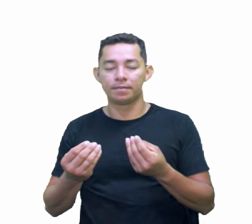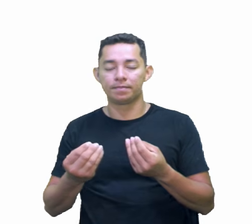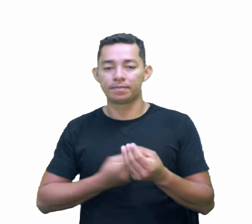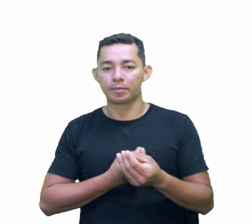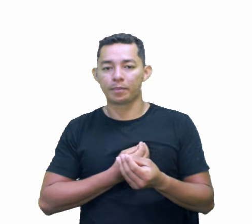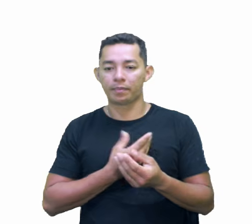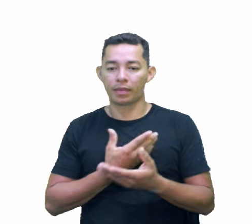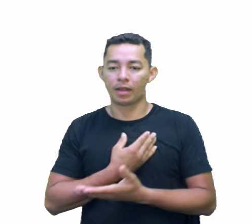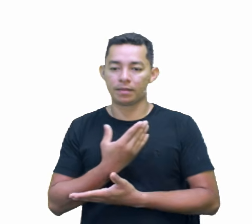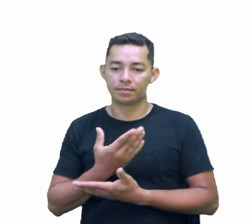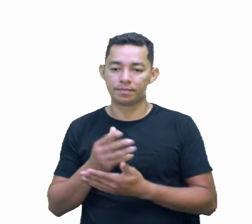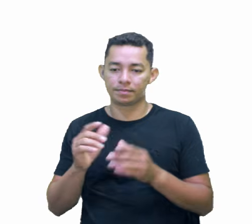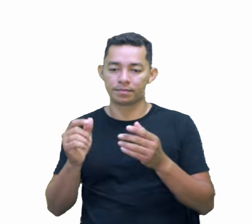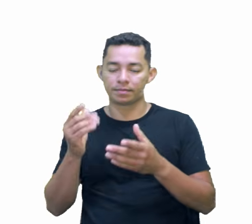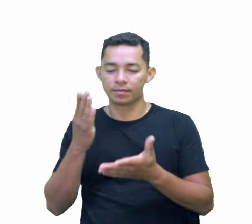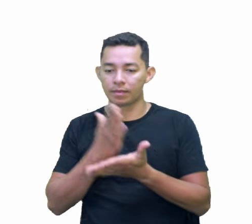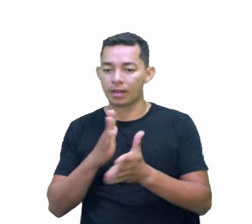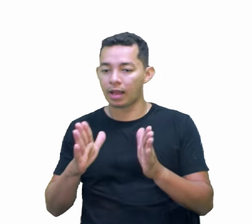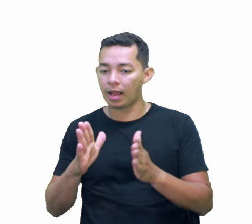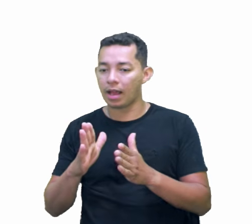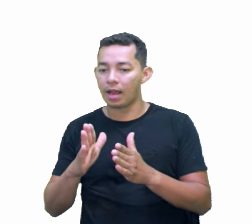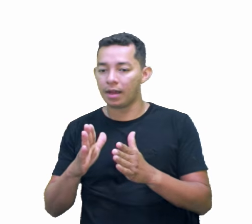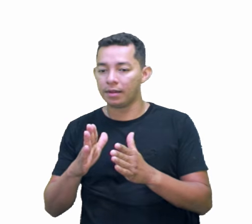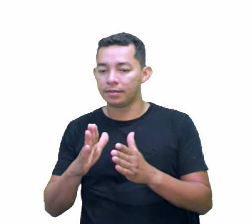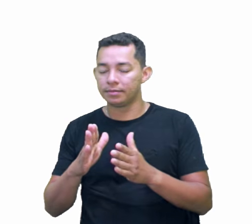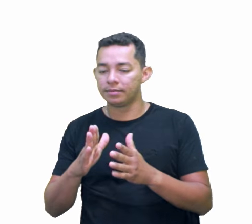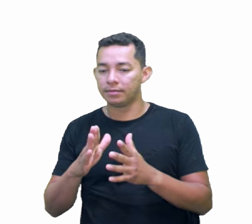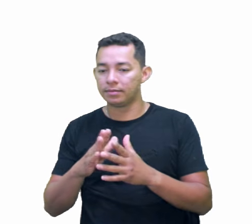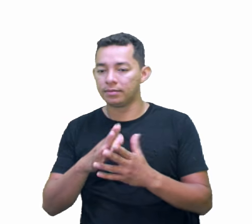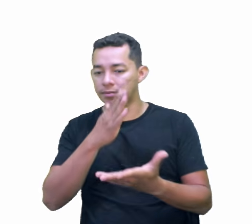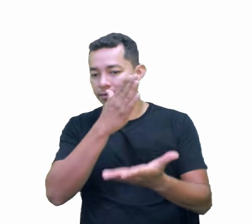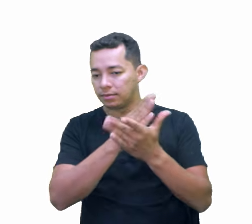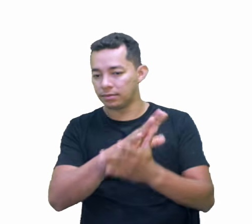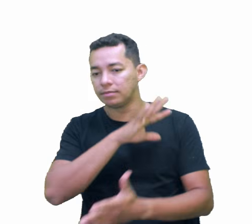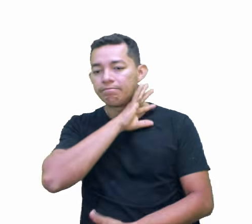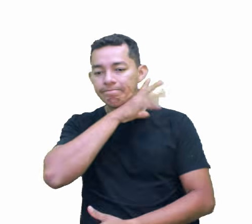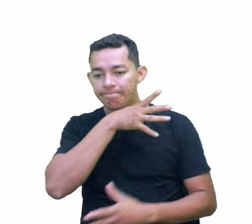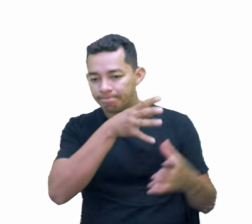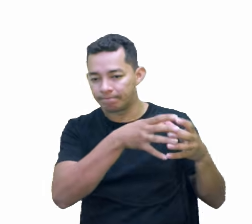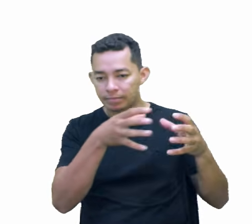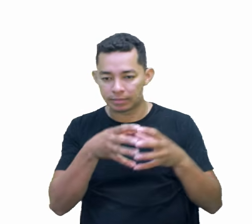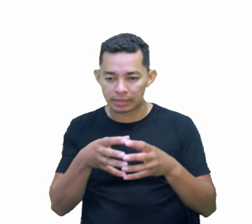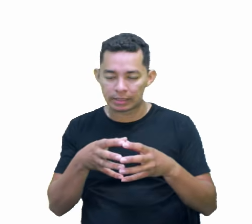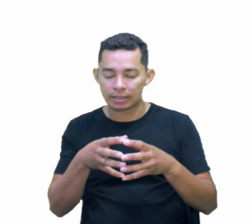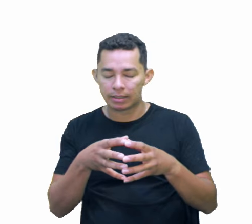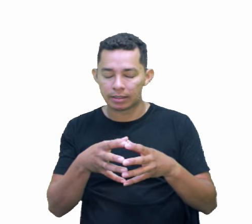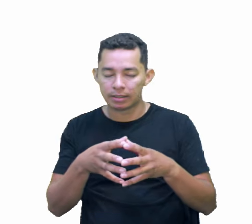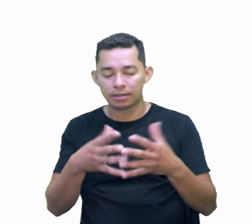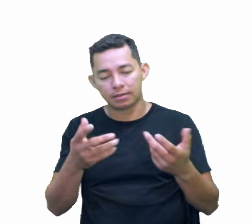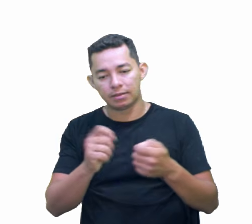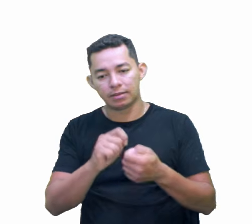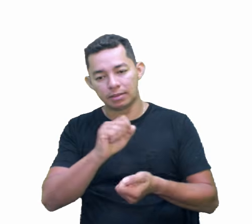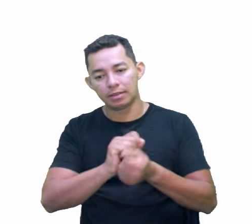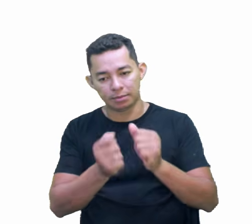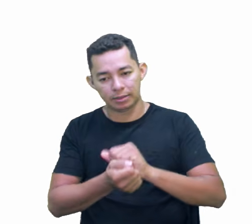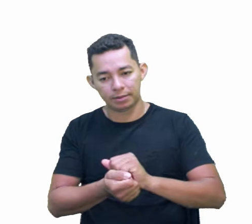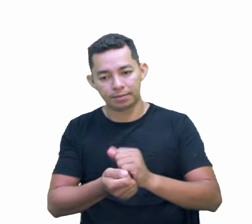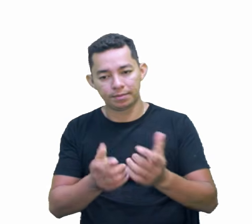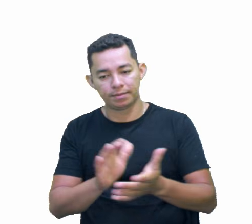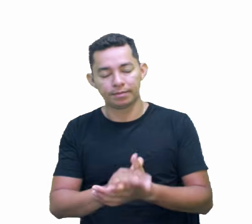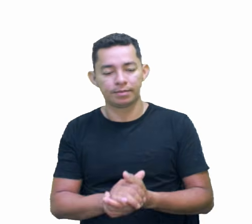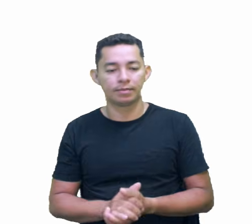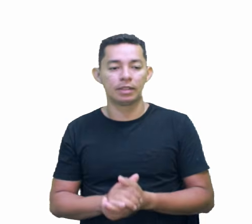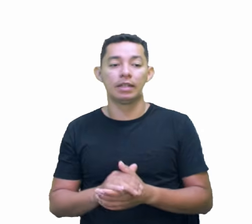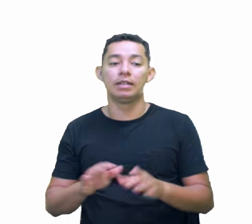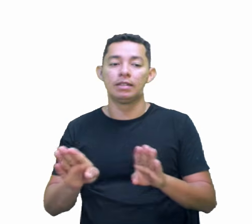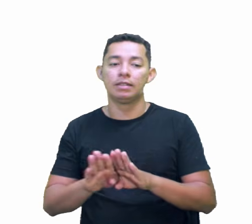vivo, eliminando certas espécies dos territórios, é a questão da adaptação, né? E, consequentemente, intervindo